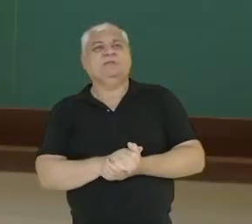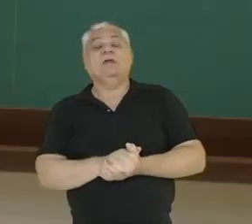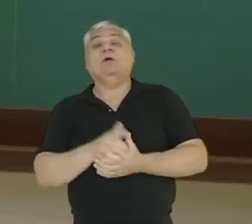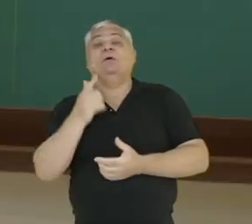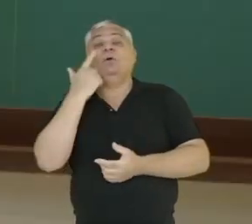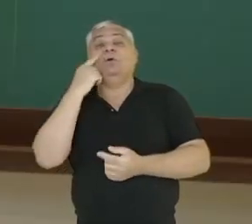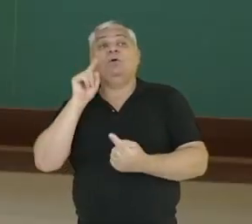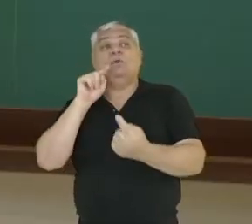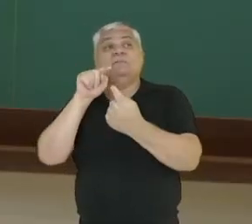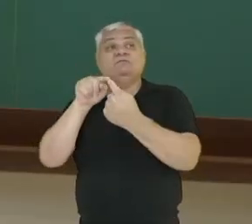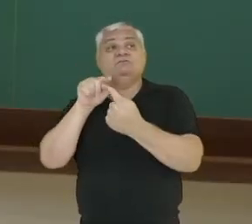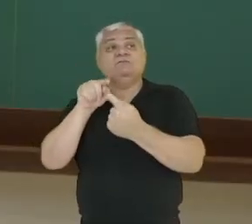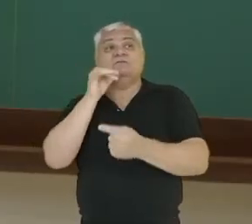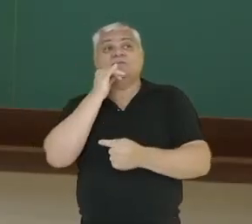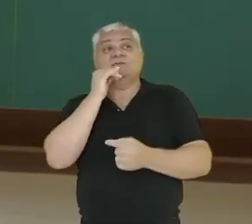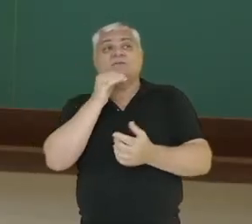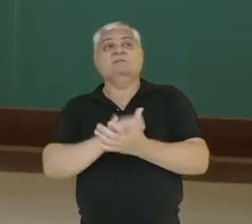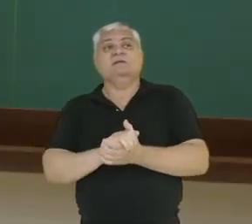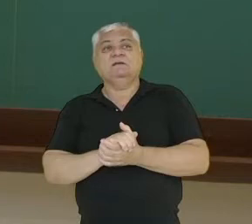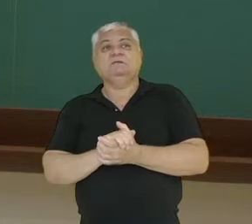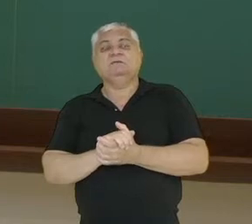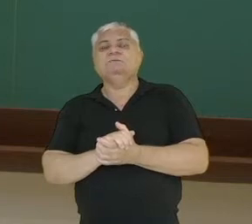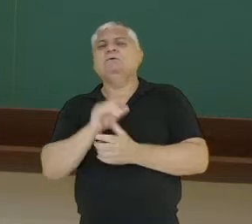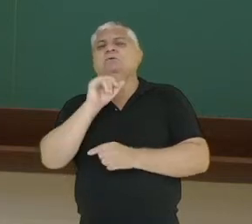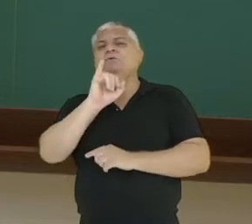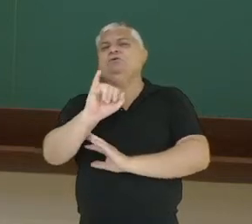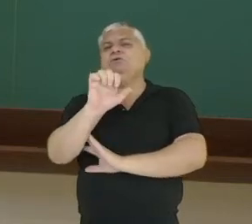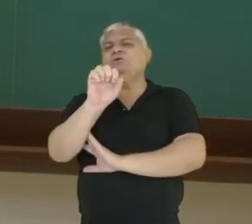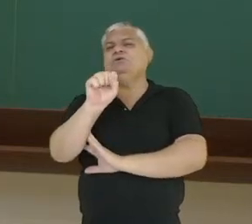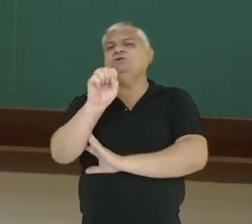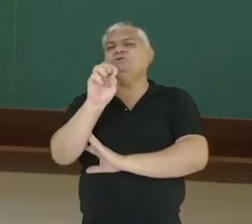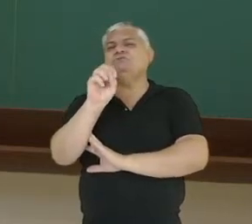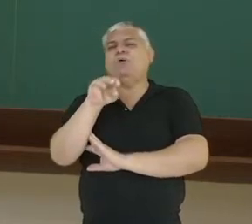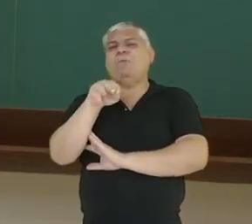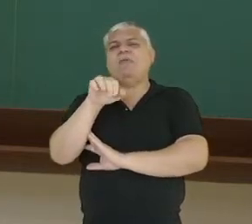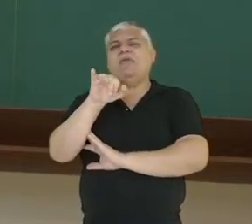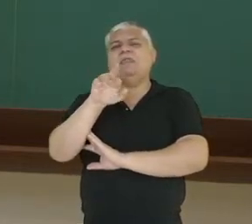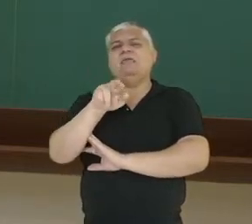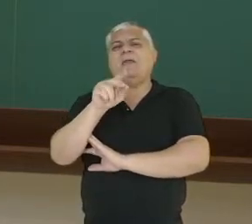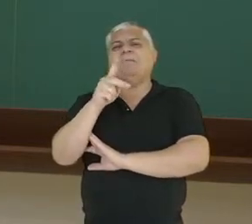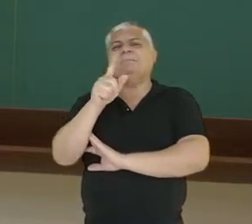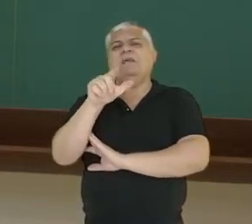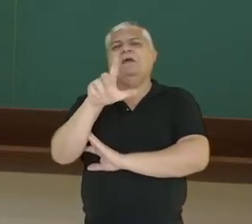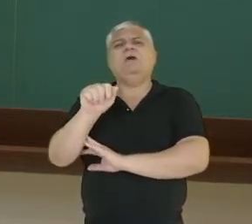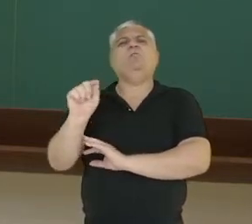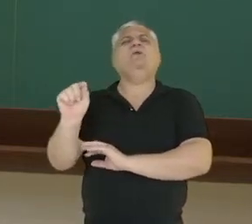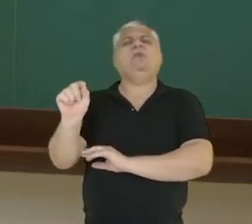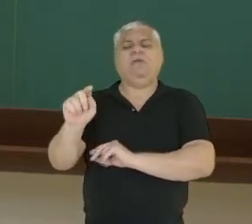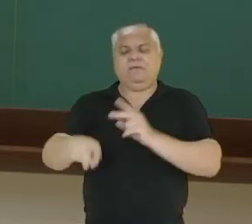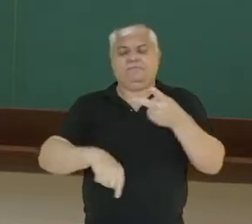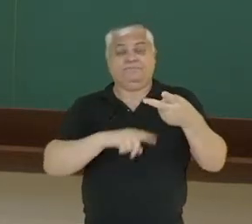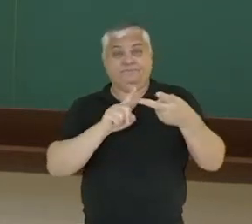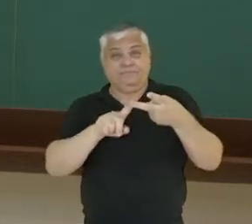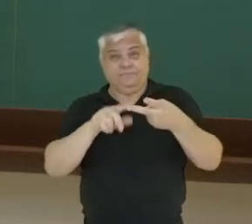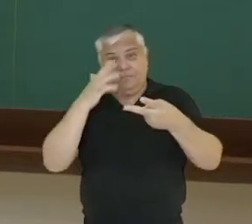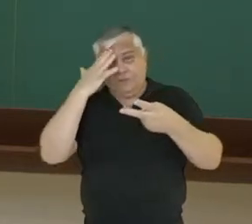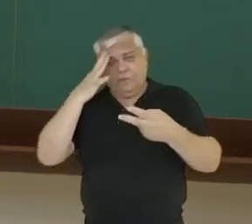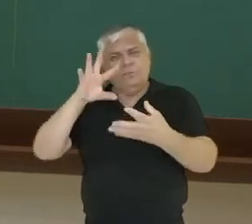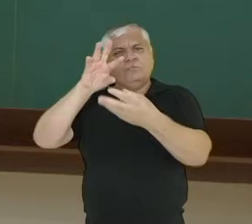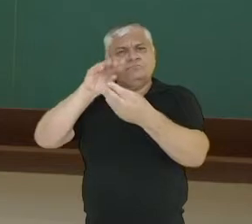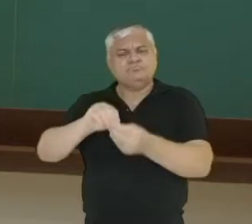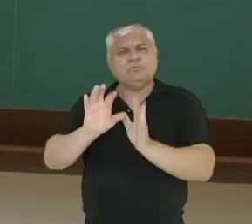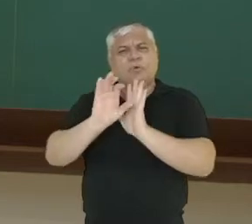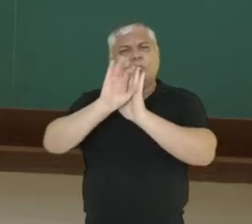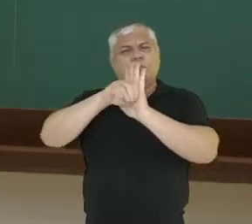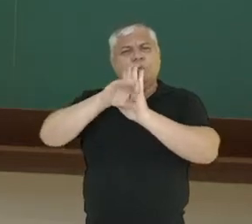Os objetivos são esses: retomar o que é isomeria plana e sua classificação, compreender o conceito